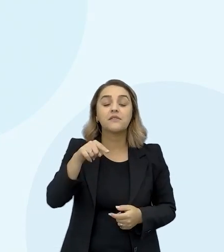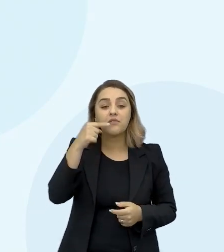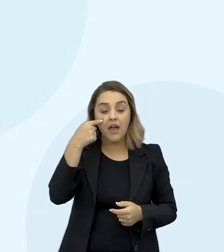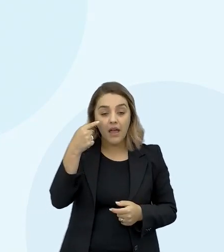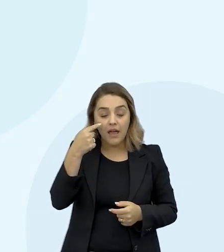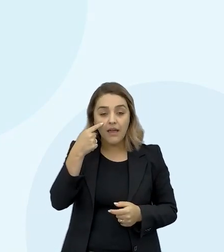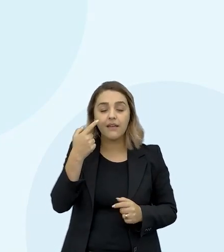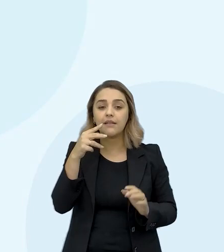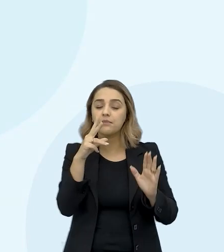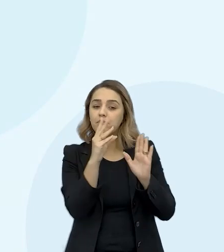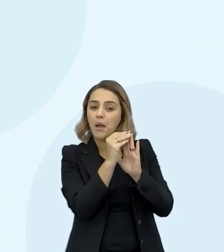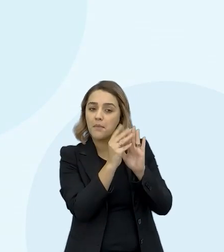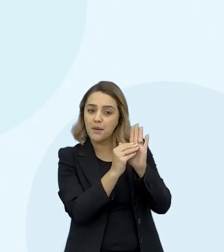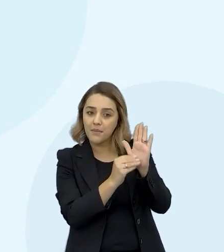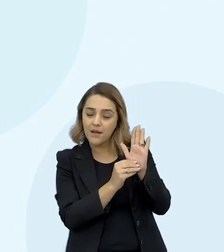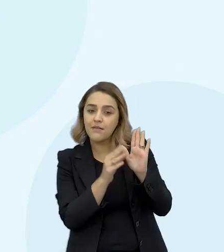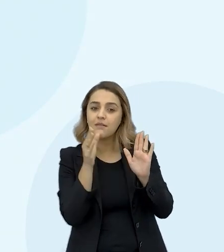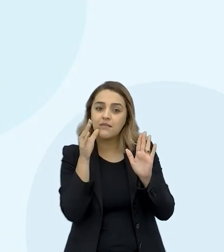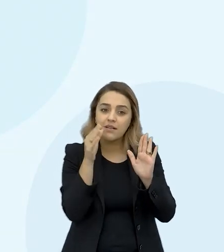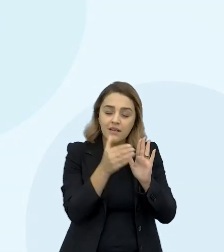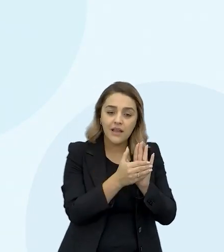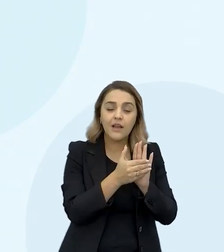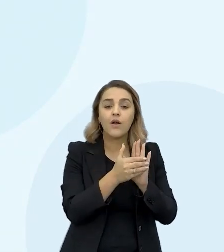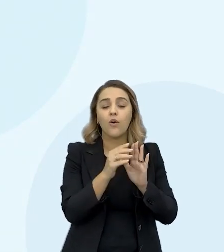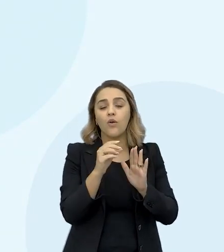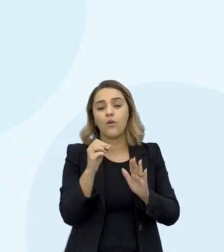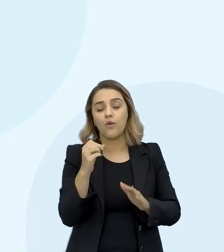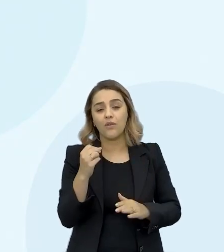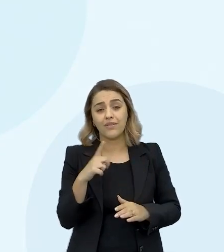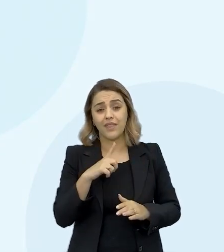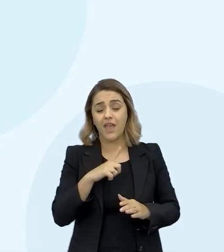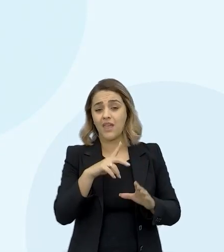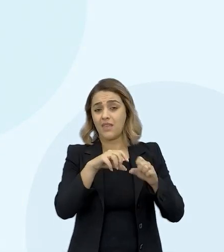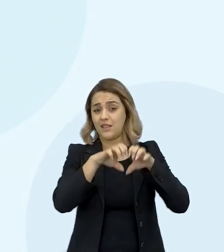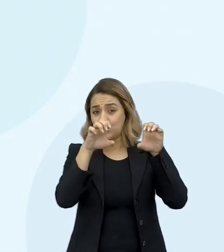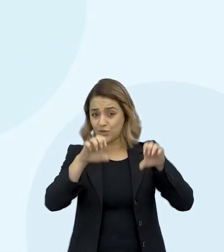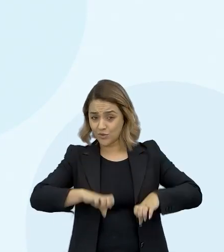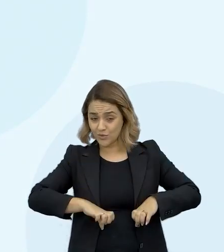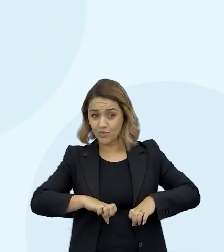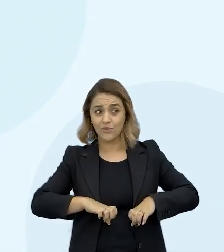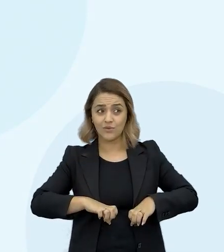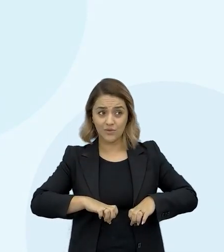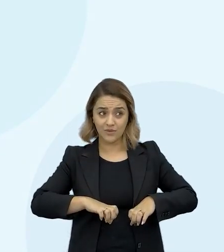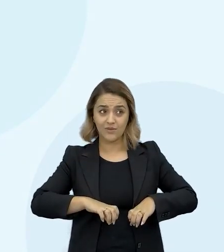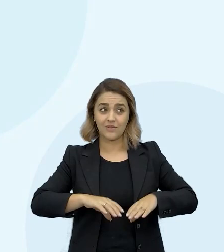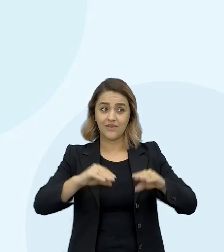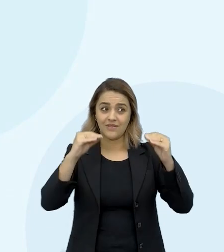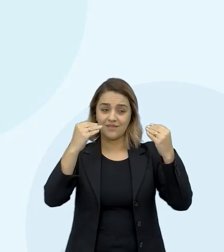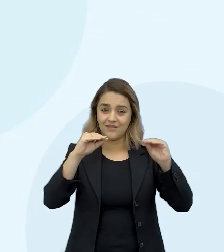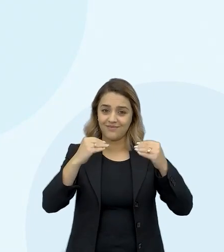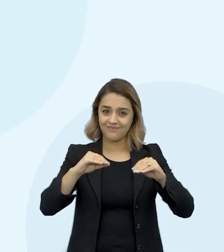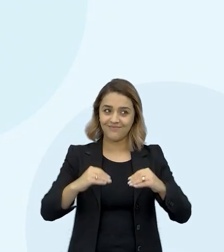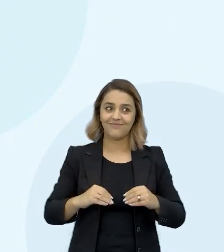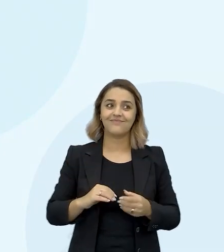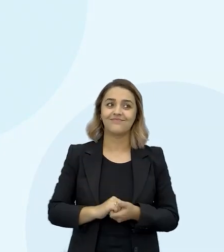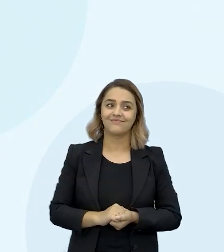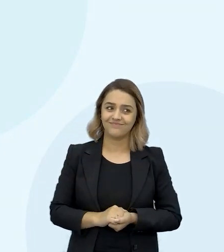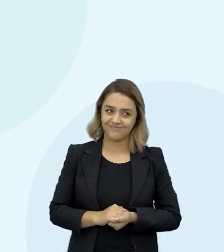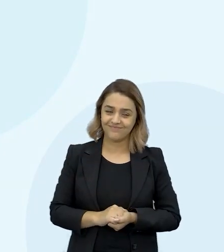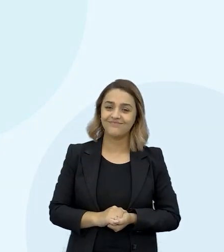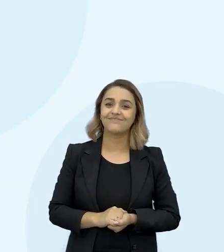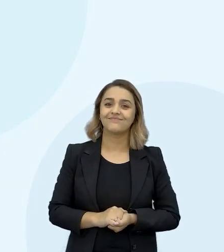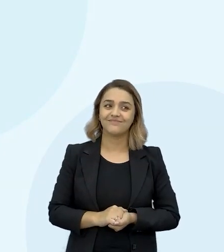seu componente. De repente, dentro dessa estrutura toda, vocês vão conseguir planejar a sua aula usando